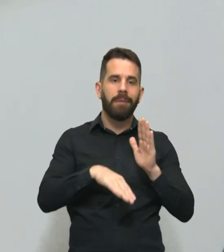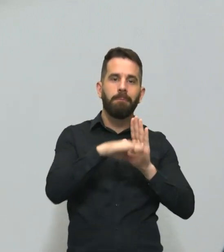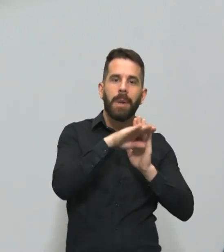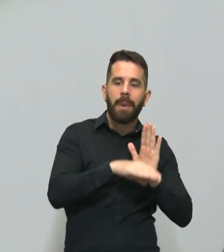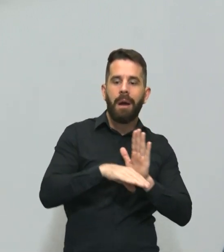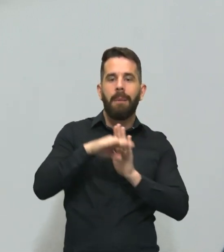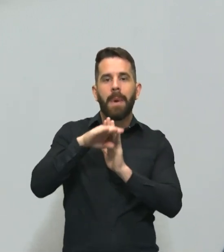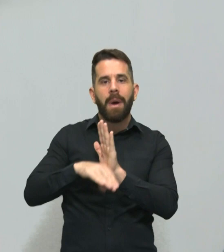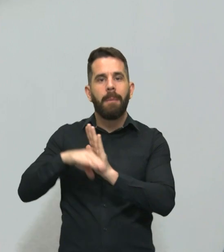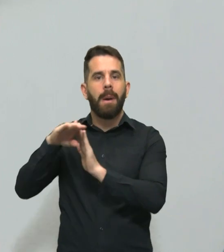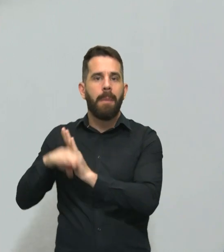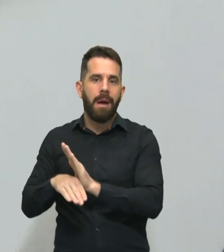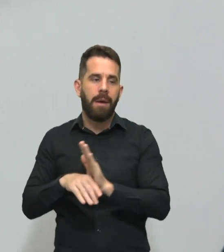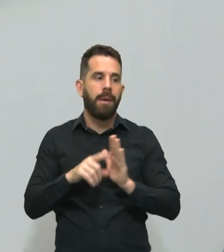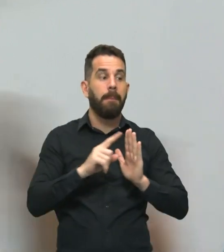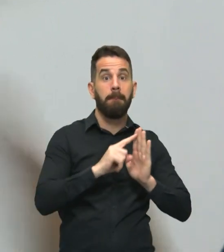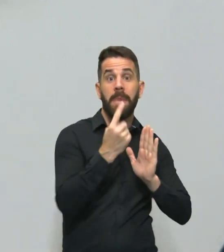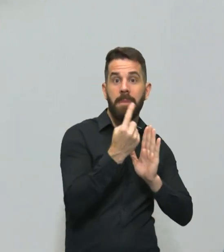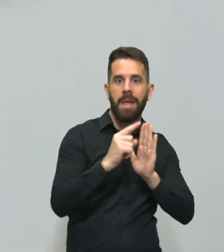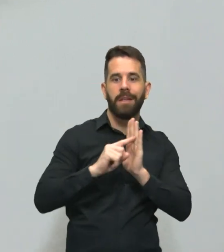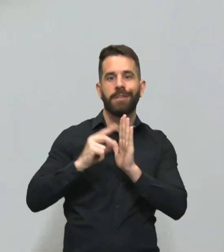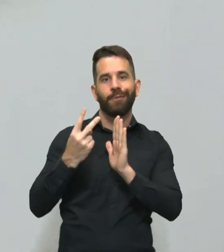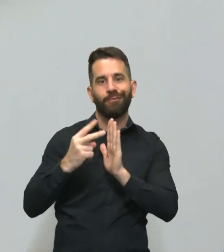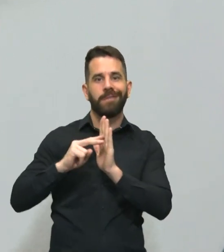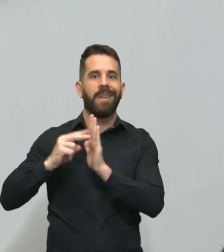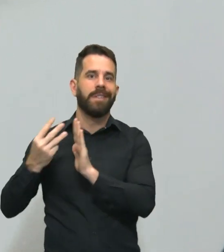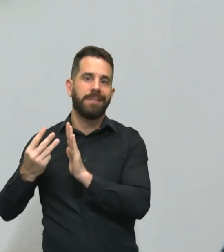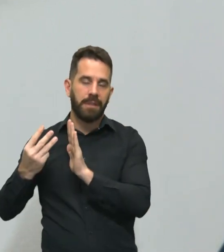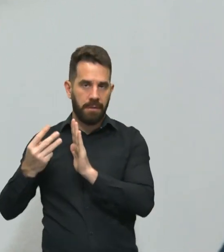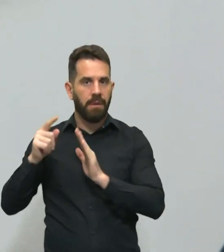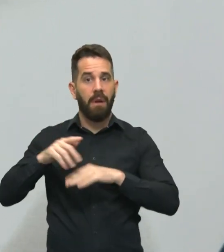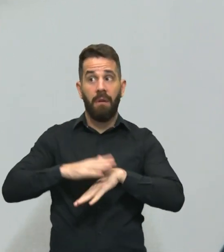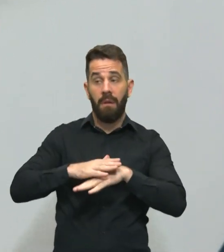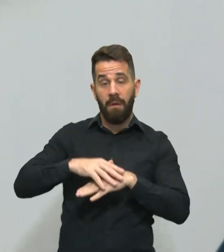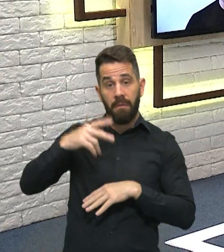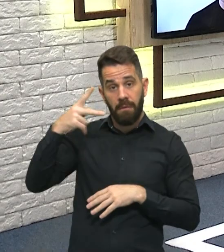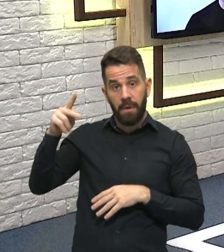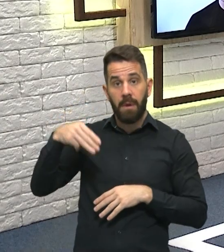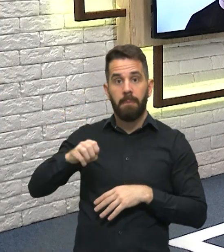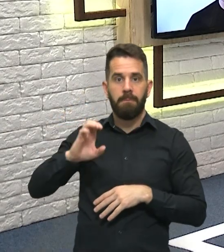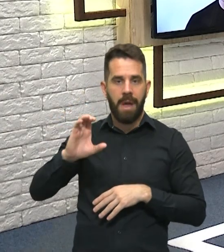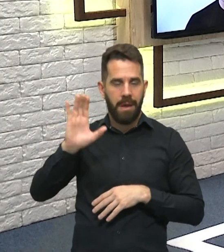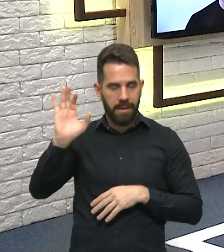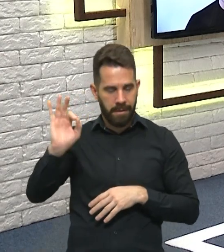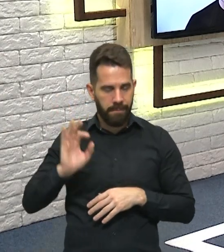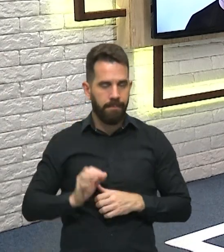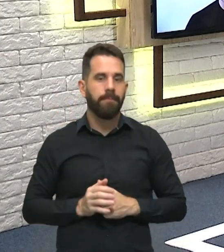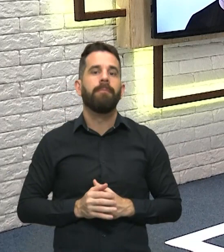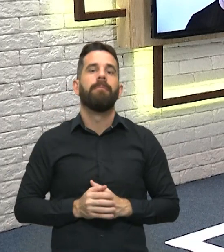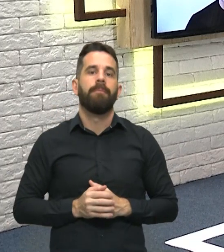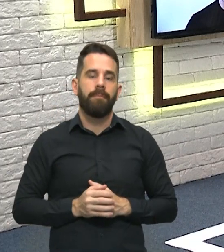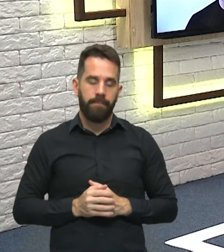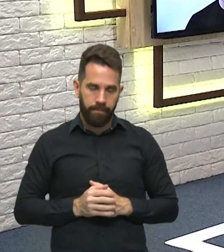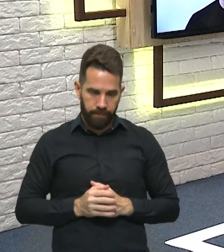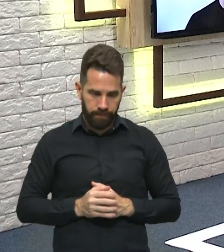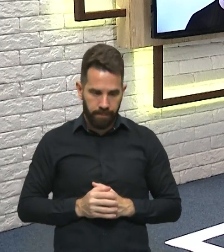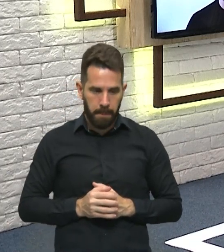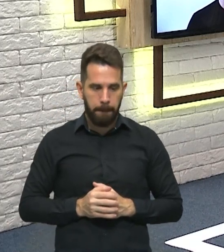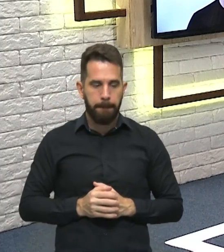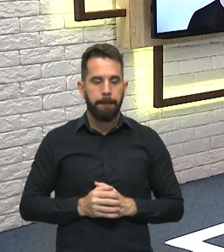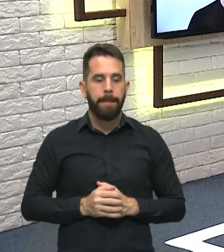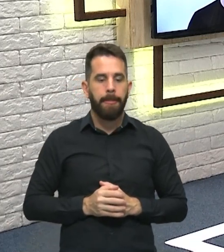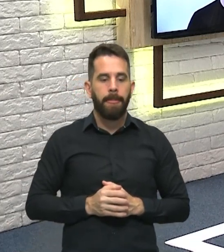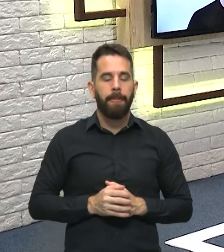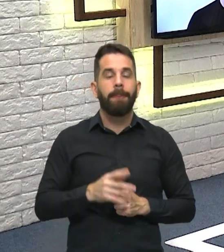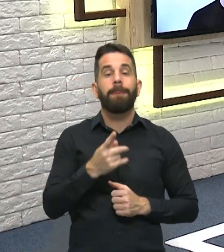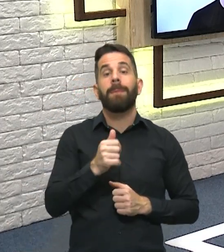SISU, né? Então, isso vem já direto do MEC mesmo. Tá certo. E aí, Pedro, retomando o